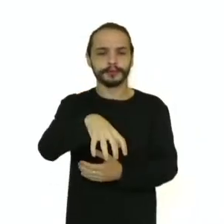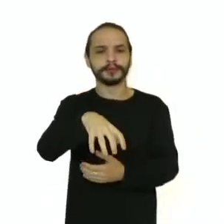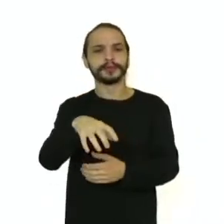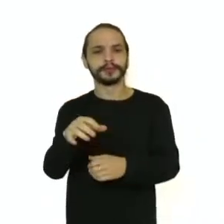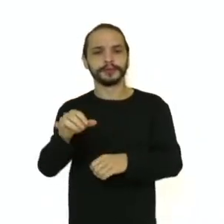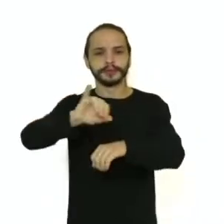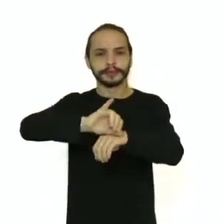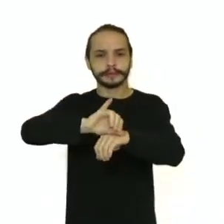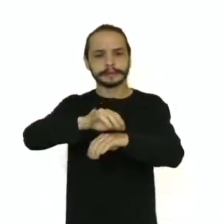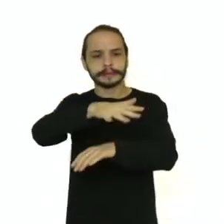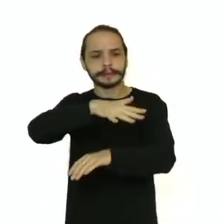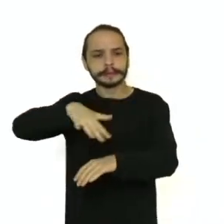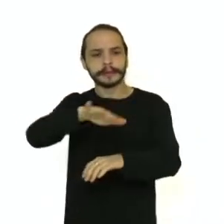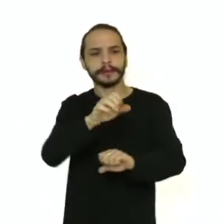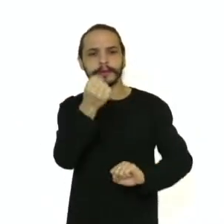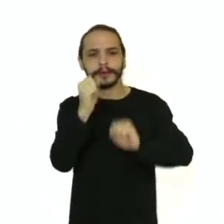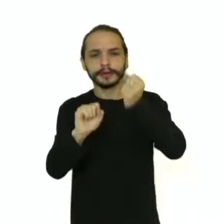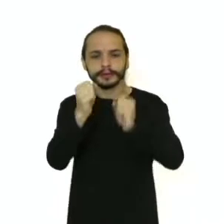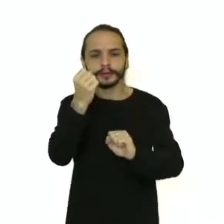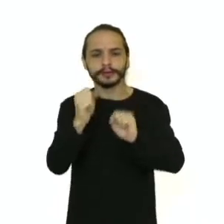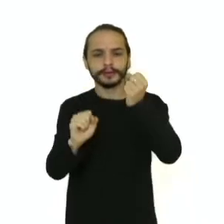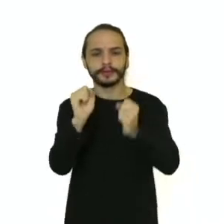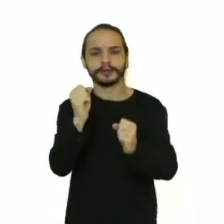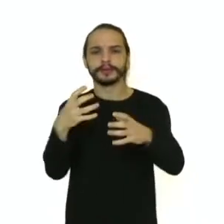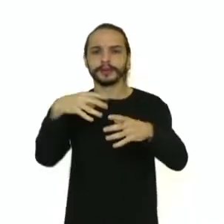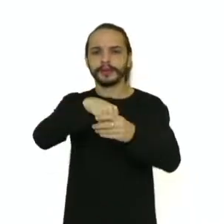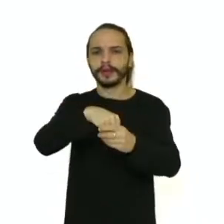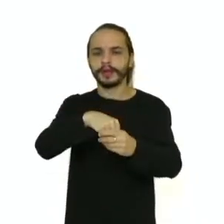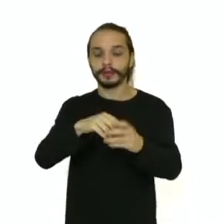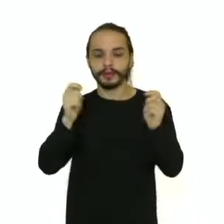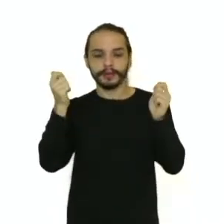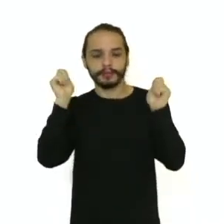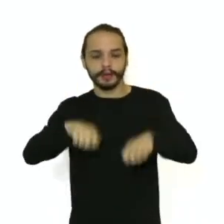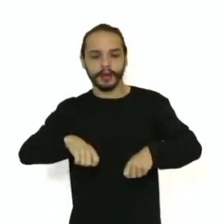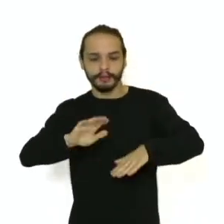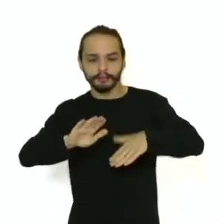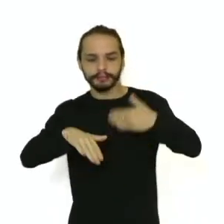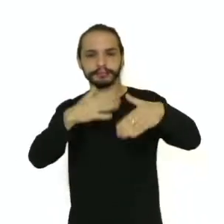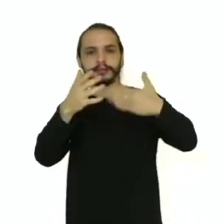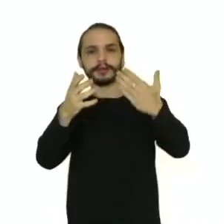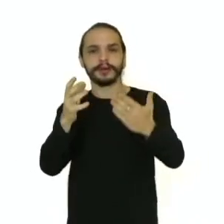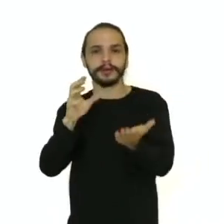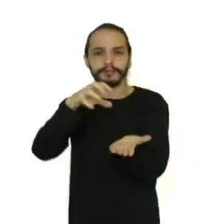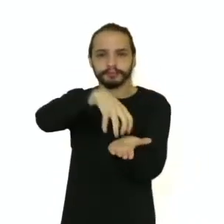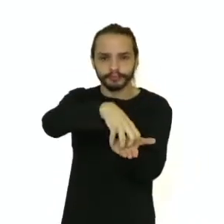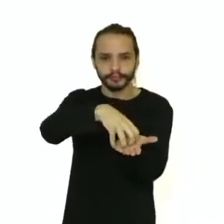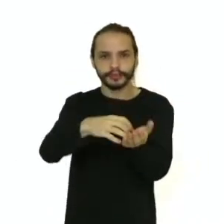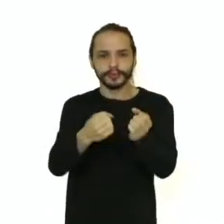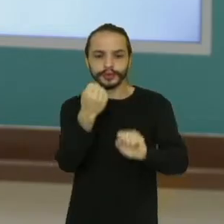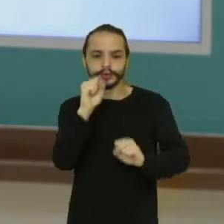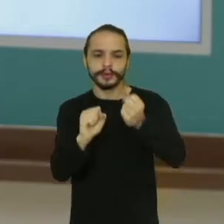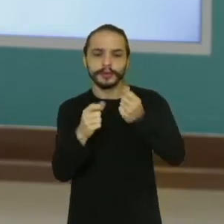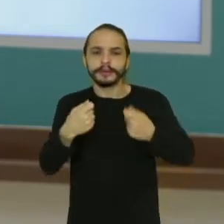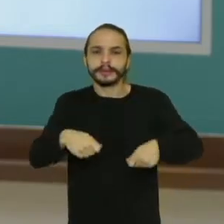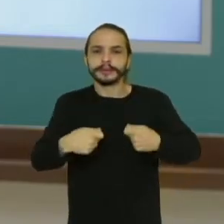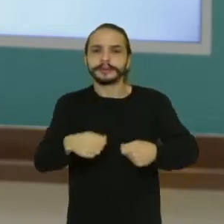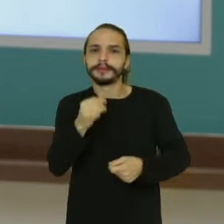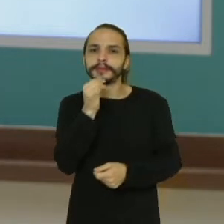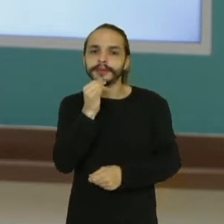para se desenvolver então, uma indústria, precisa ter alguns elementos ali, como, por exemplo, ter matérias-primas, ter, por exemplo, a mão de